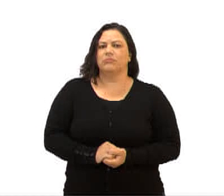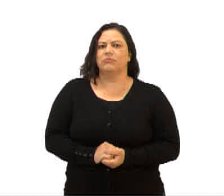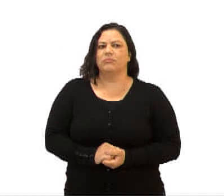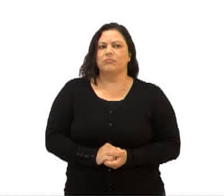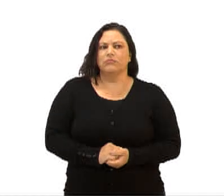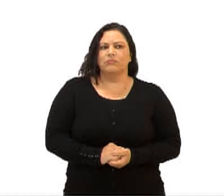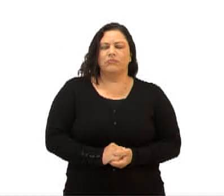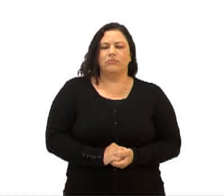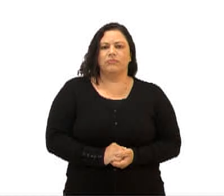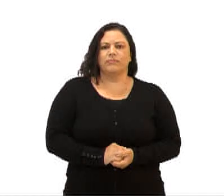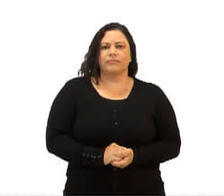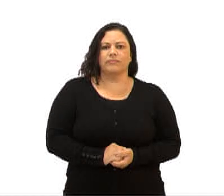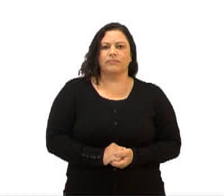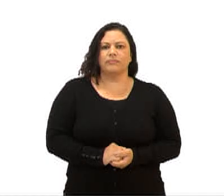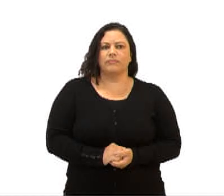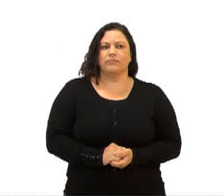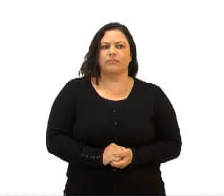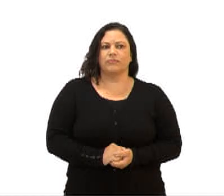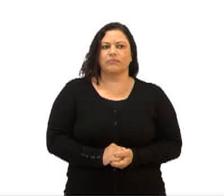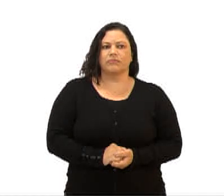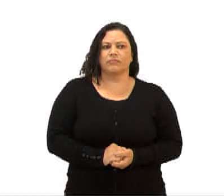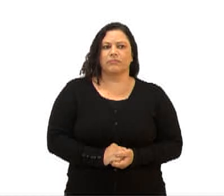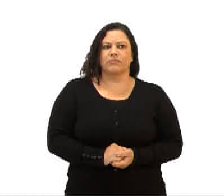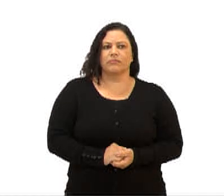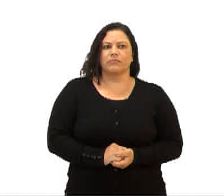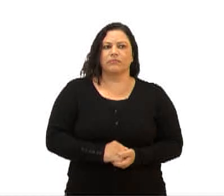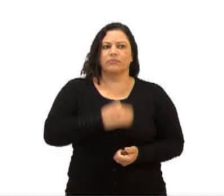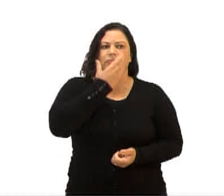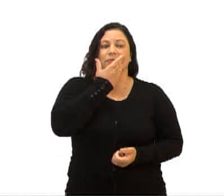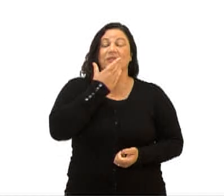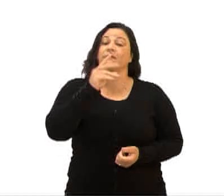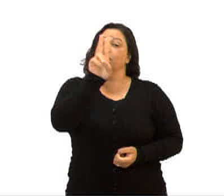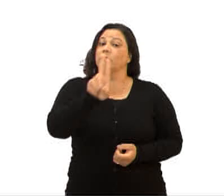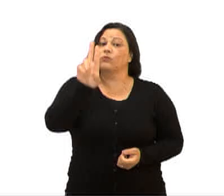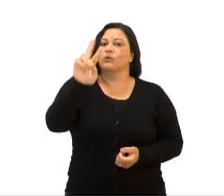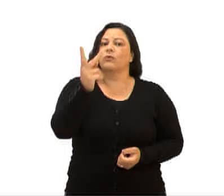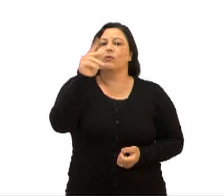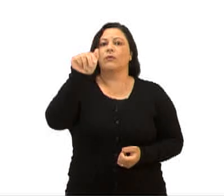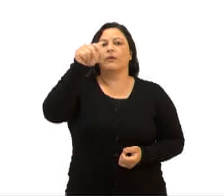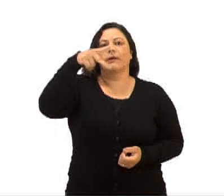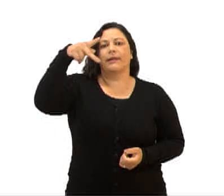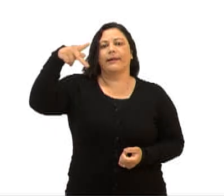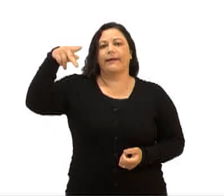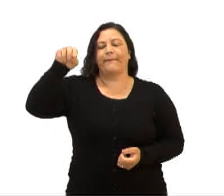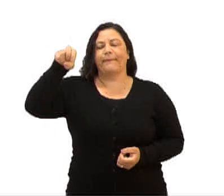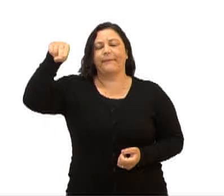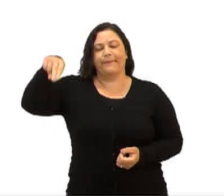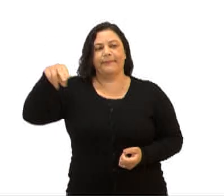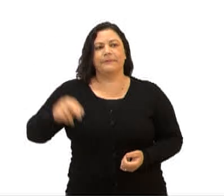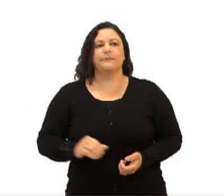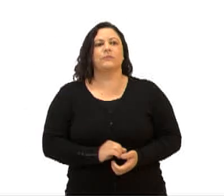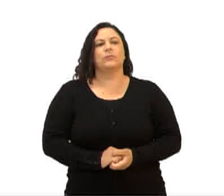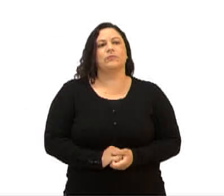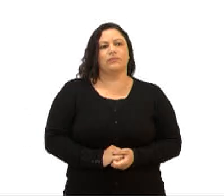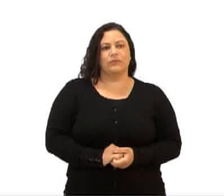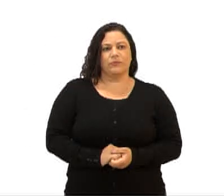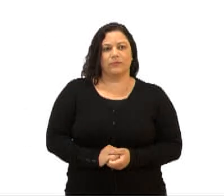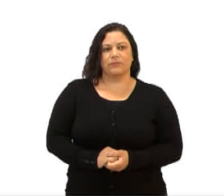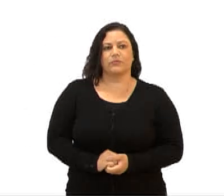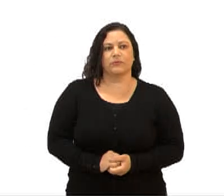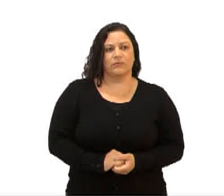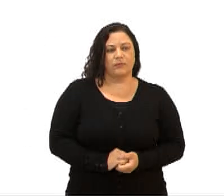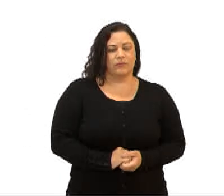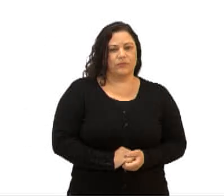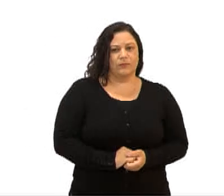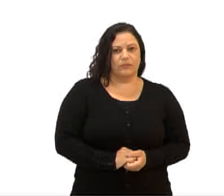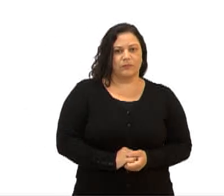worry over things that... Aí vocês vão usar o happen, né? Already and that cannot